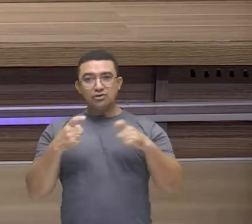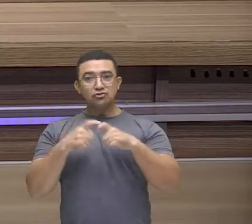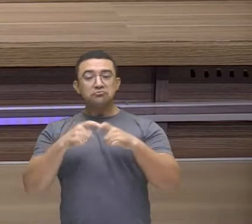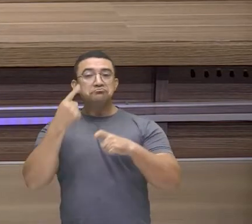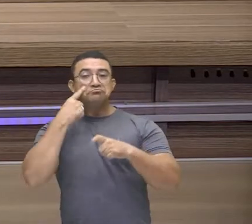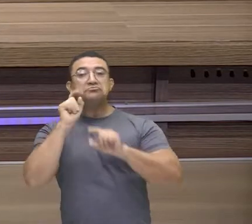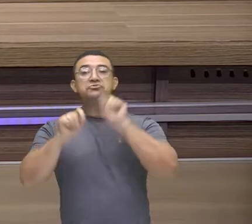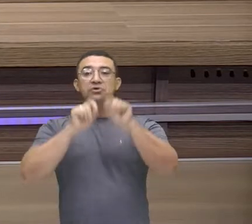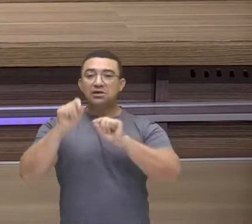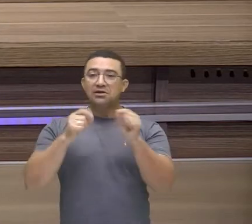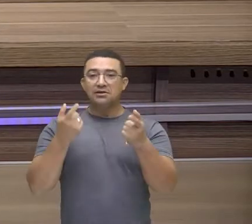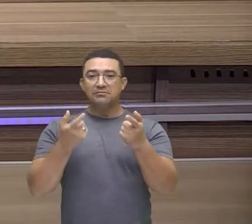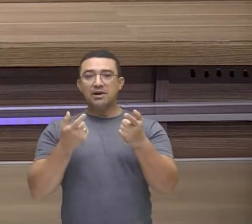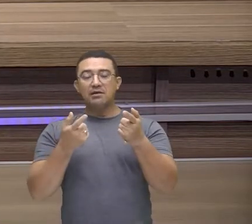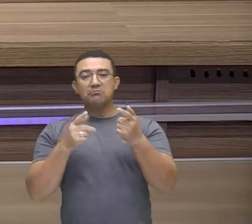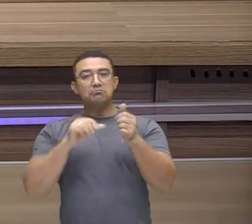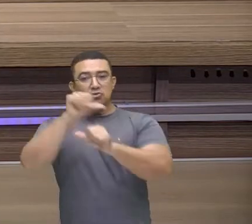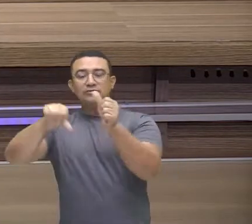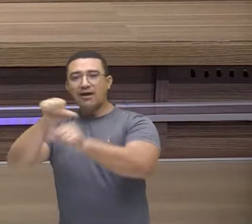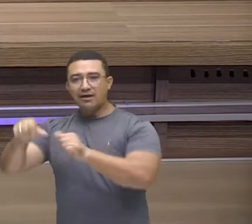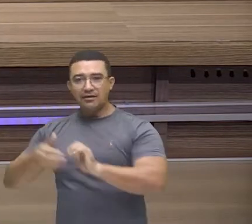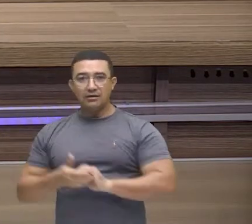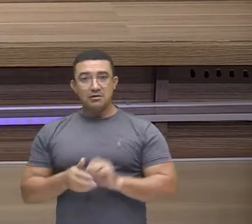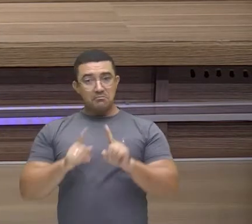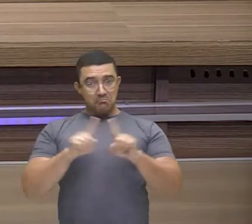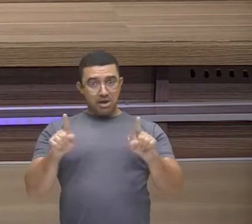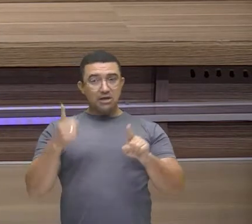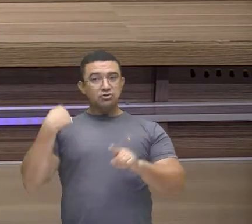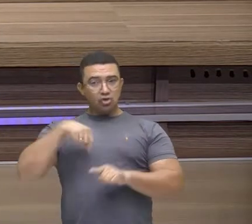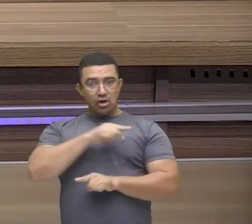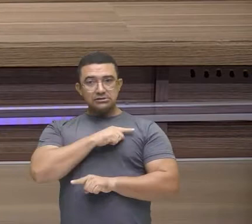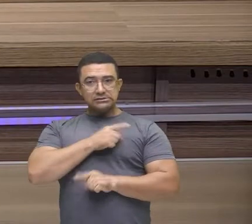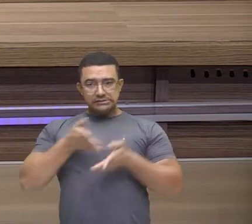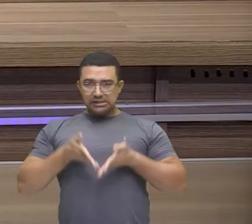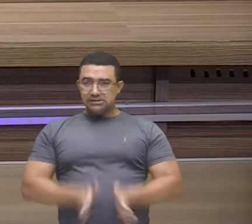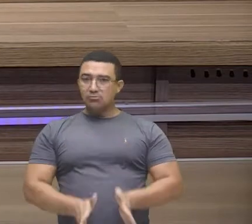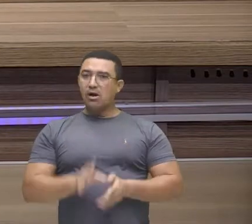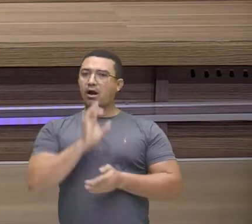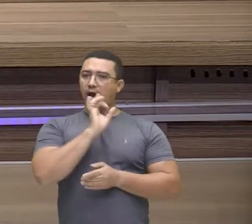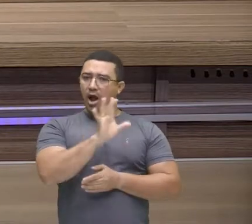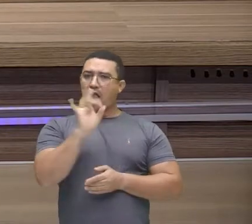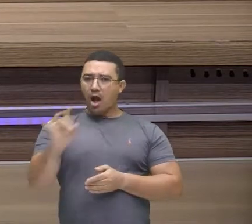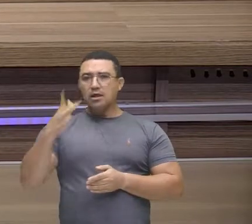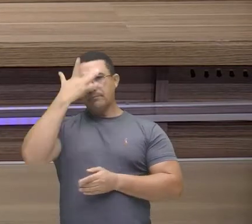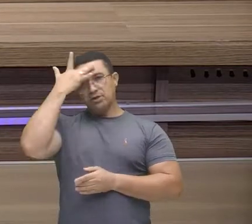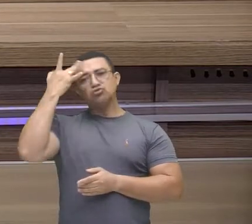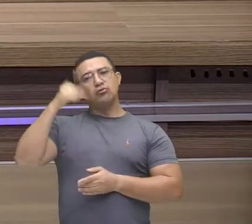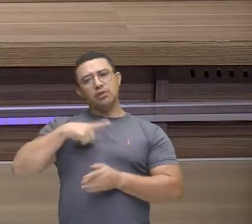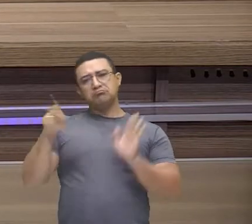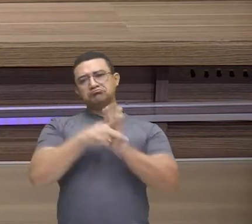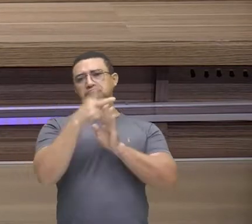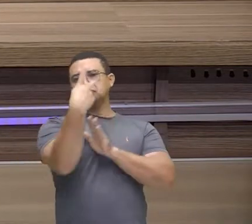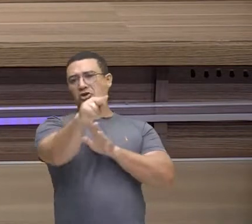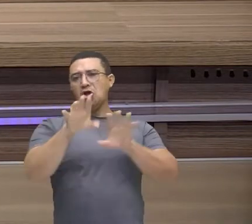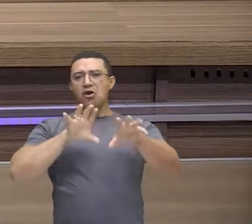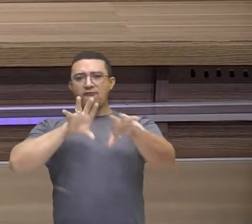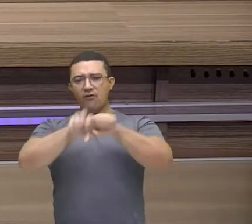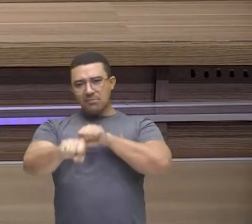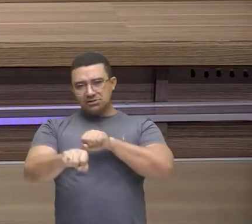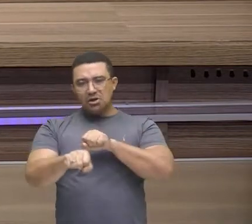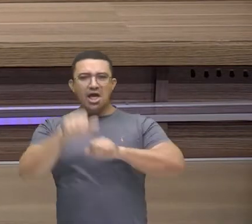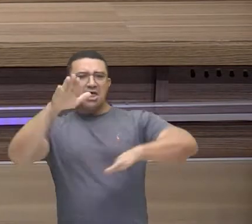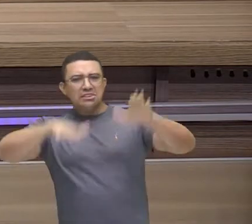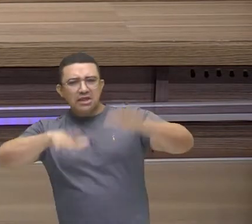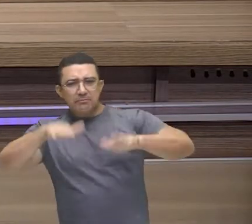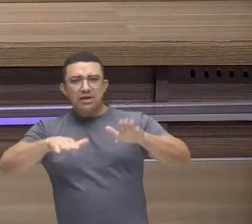transformação. Mas aí, quando a gente nasce, cada um vem com a sua formação. Depende do tamanho do pai, da